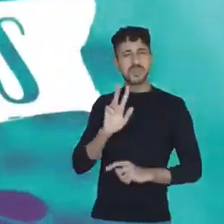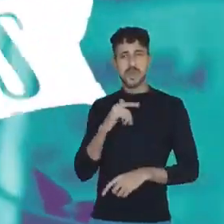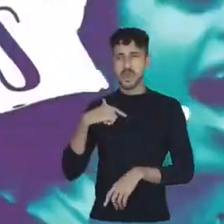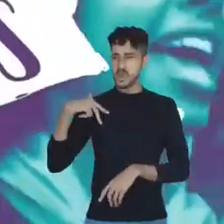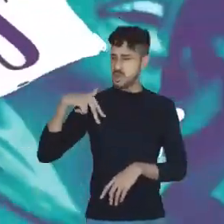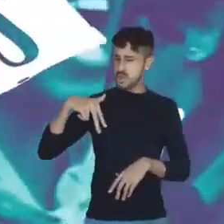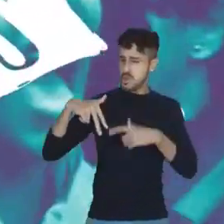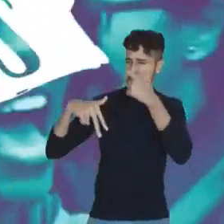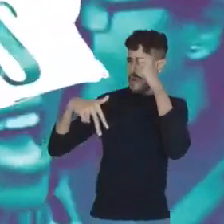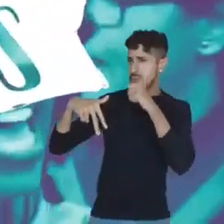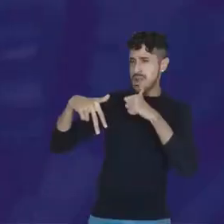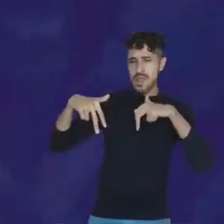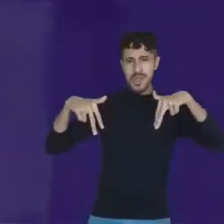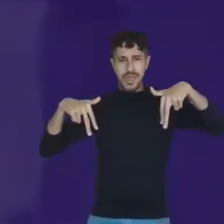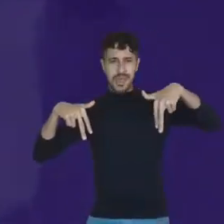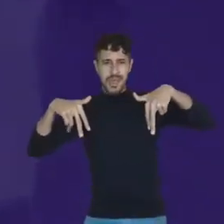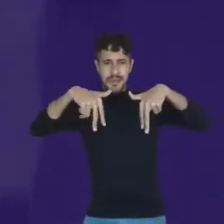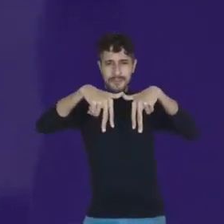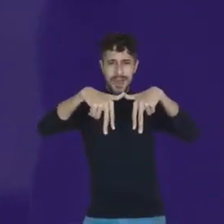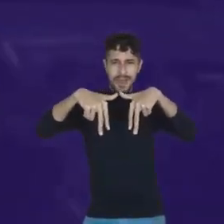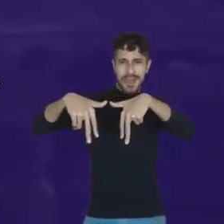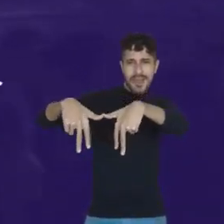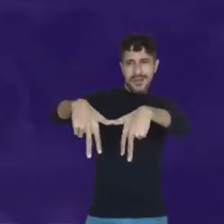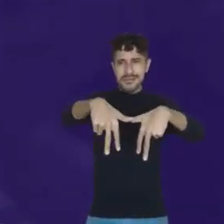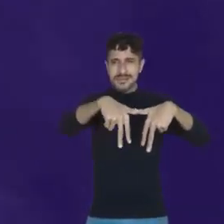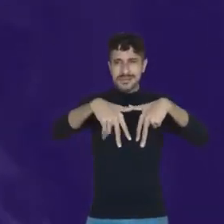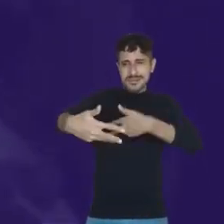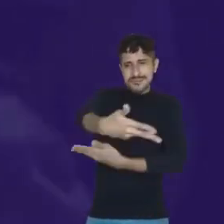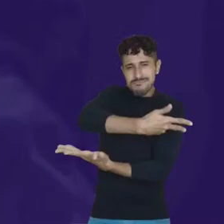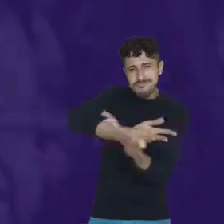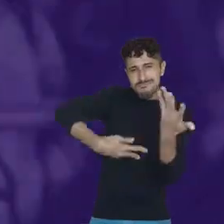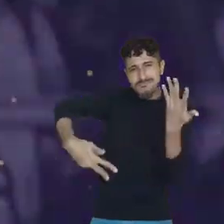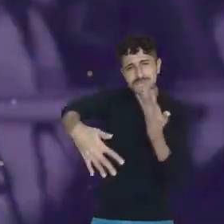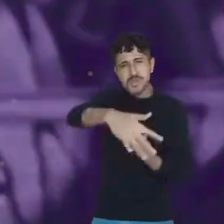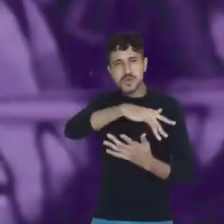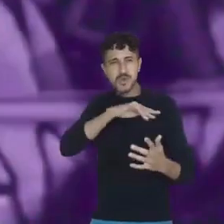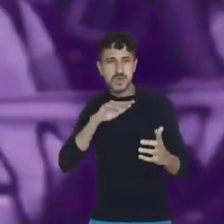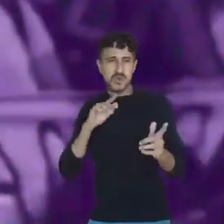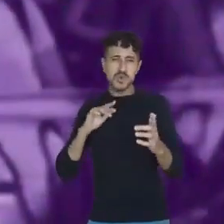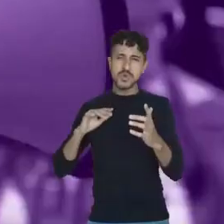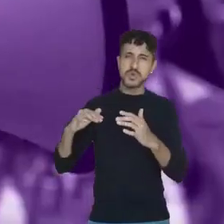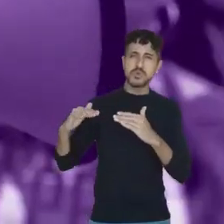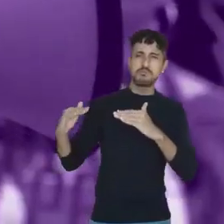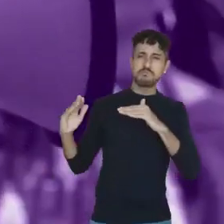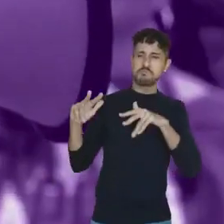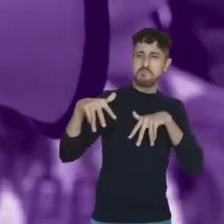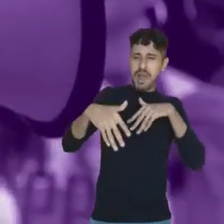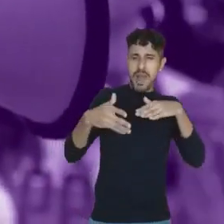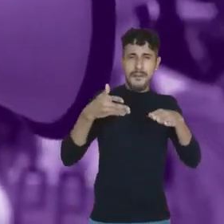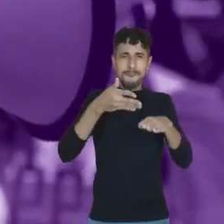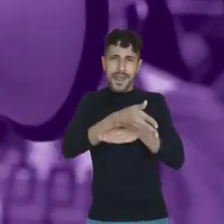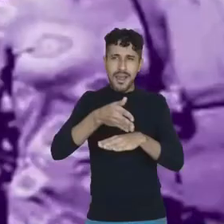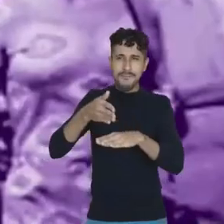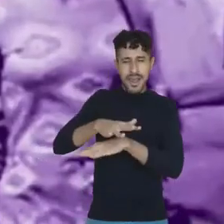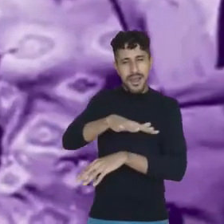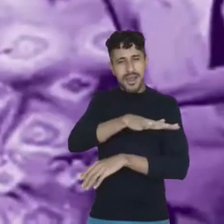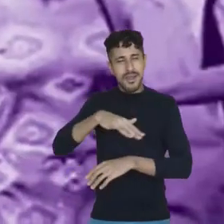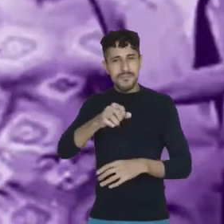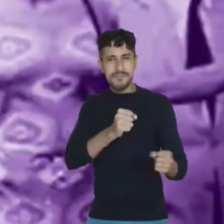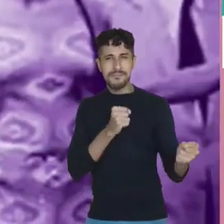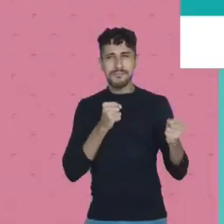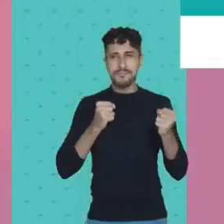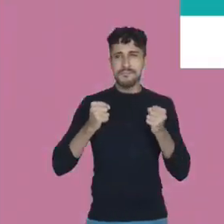Eu sou uma delas, são elas por elas, ocupando os espaços